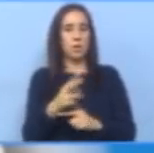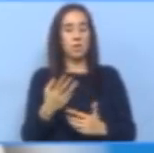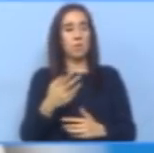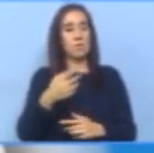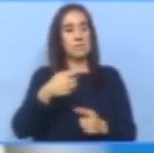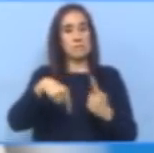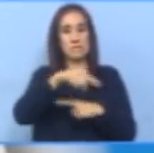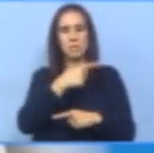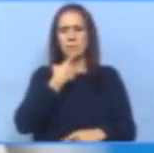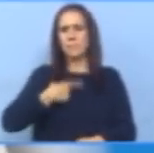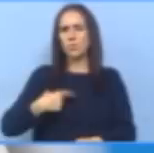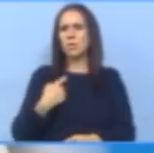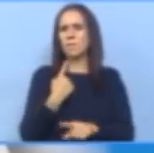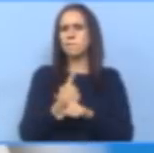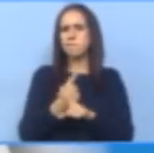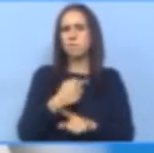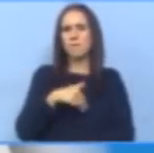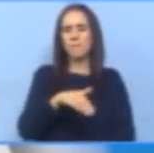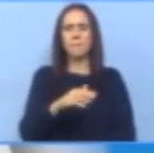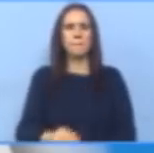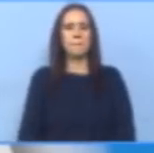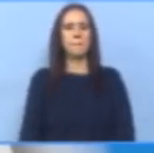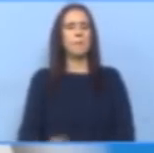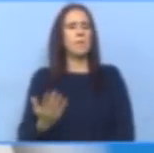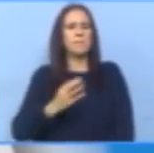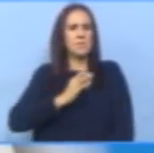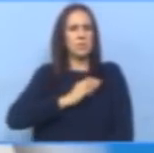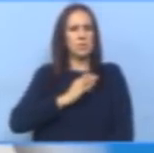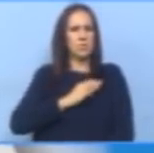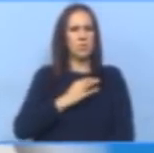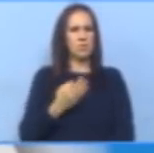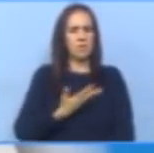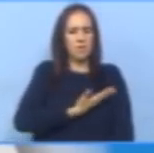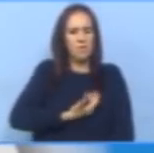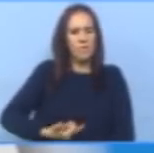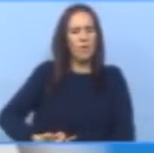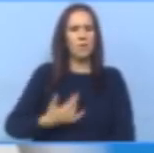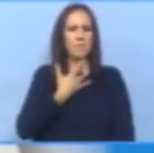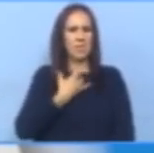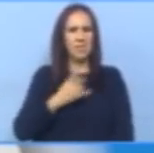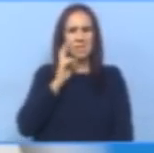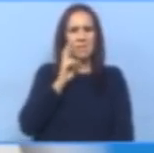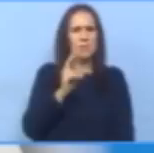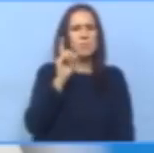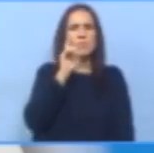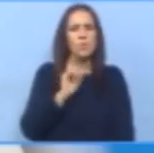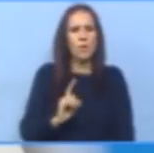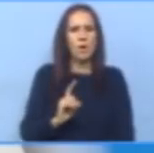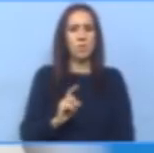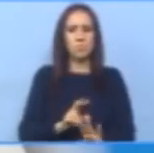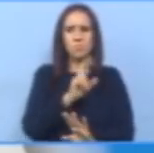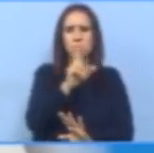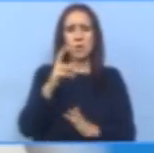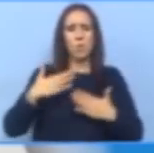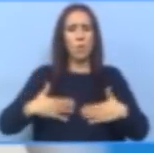eles lhe hão de perguntar: Senhor, quando é que te vimos com fome ou com sede, peregrino ou sem